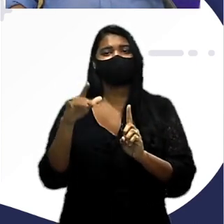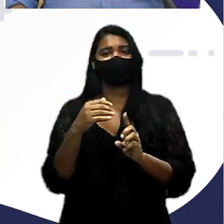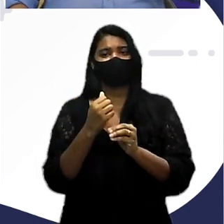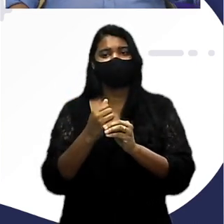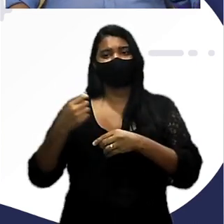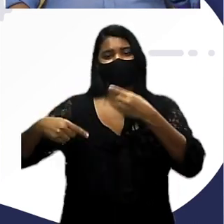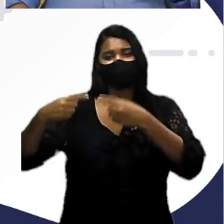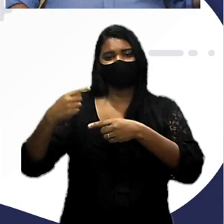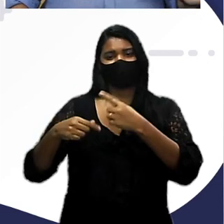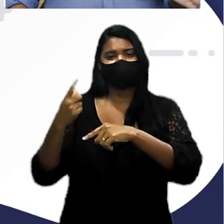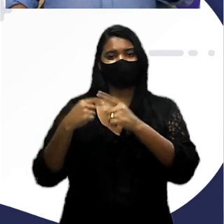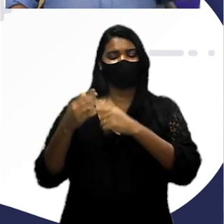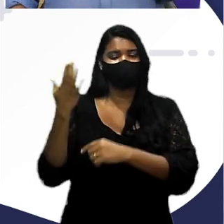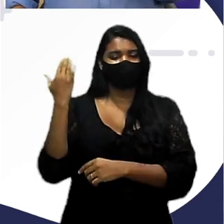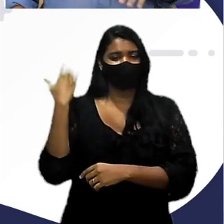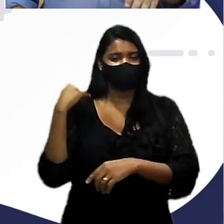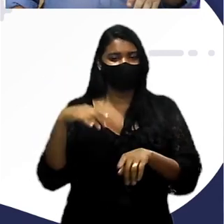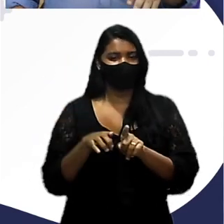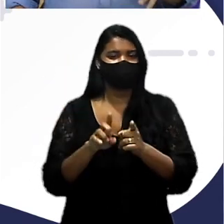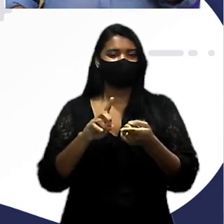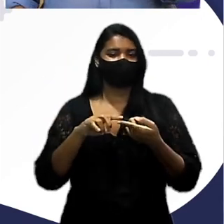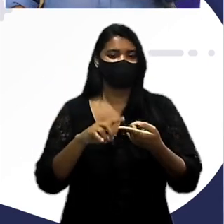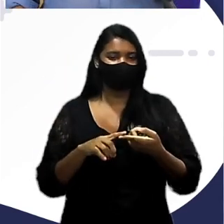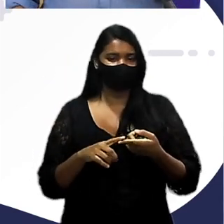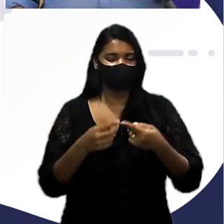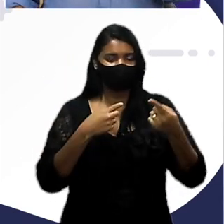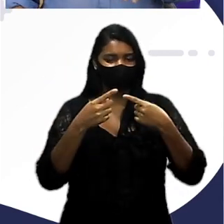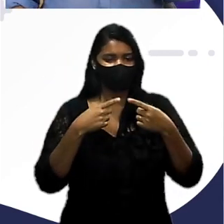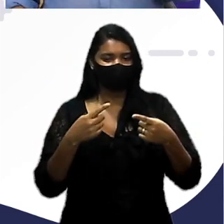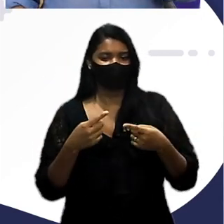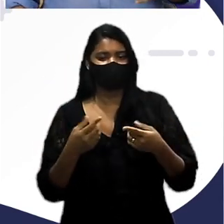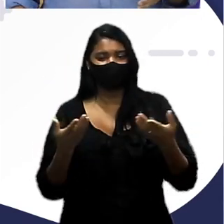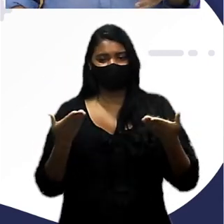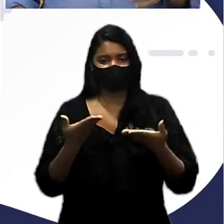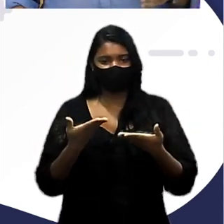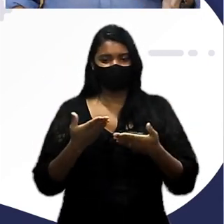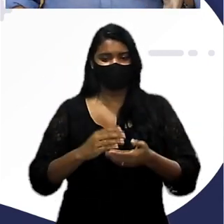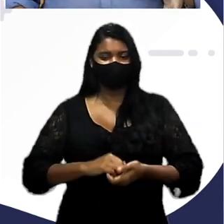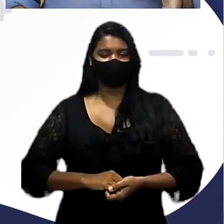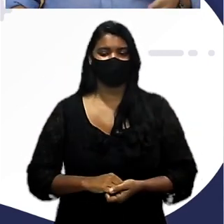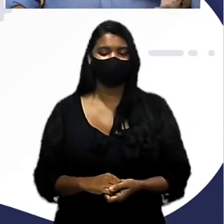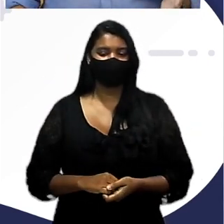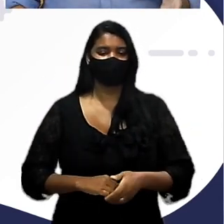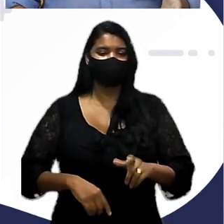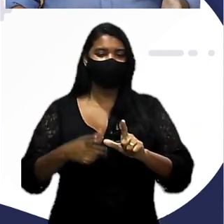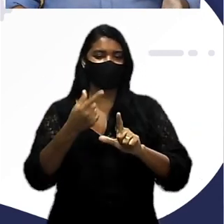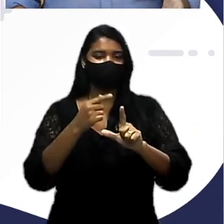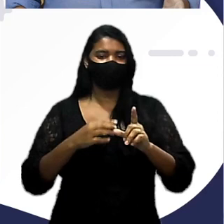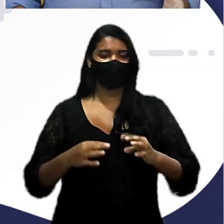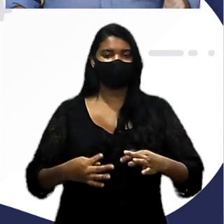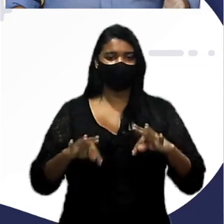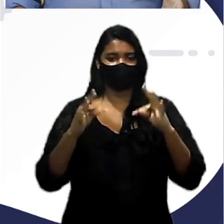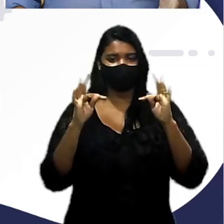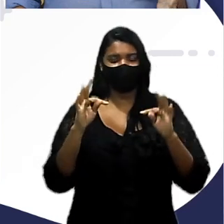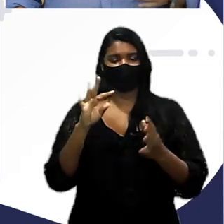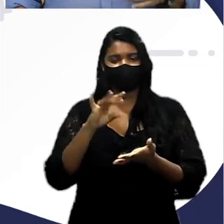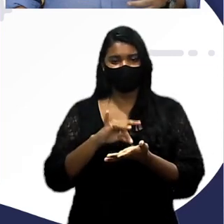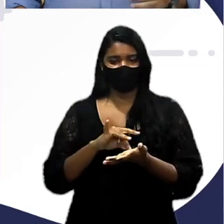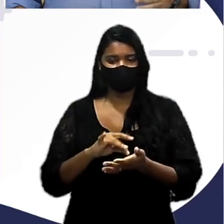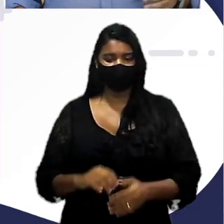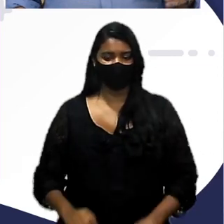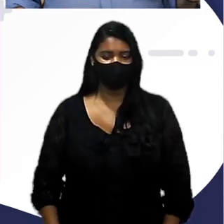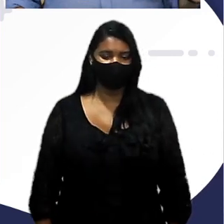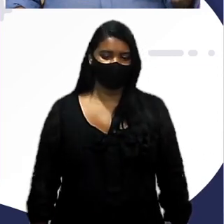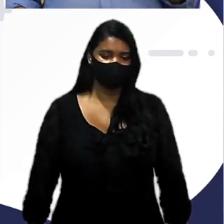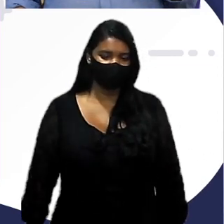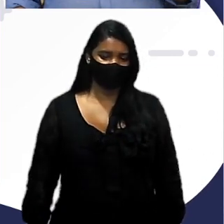econômica para a época, e hoje uma discussão em cima do chamada lógica digital. Feito? Então vamos